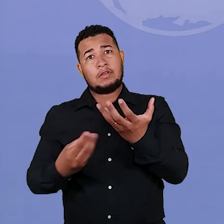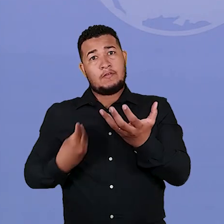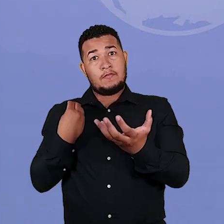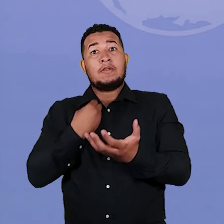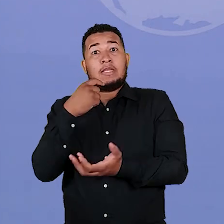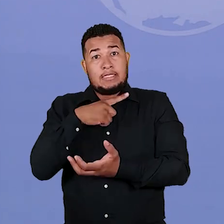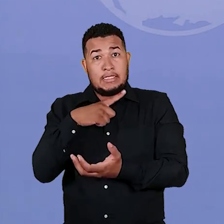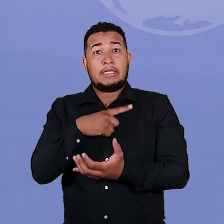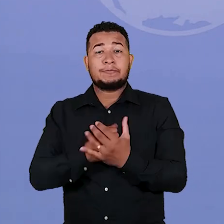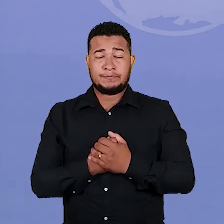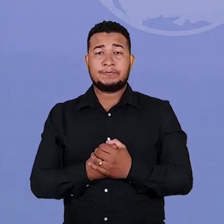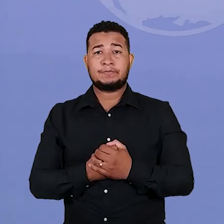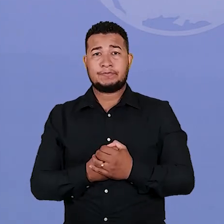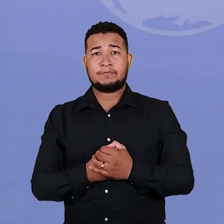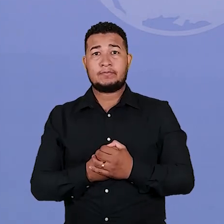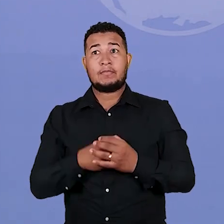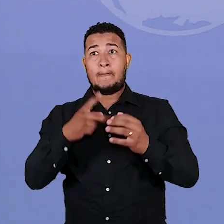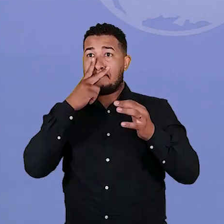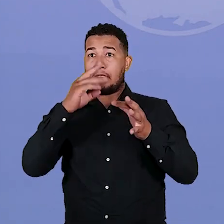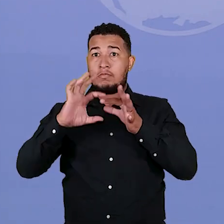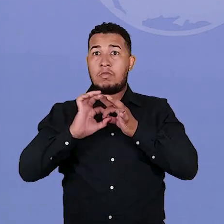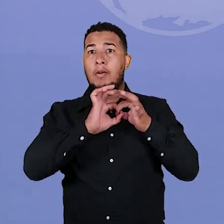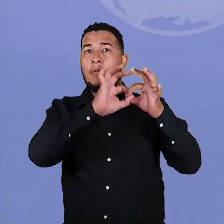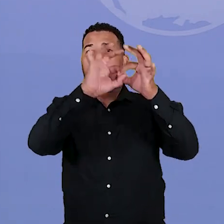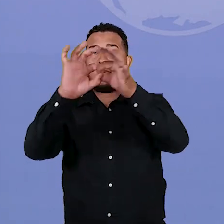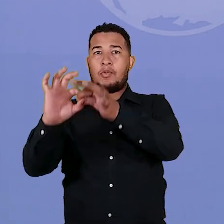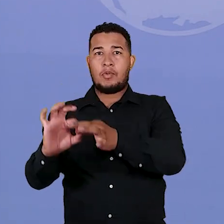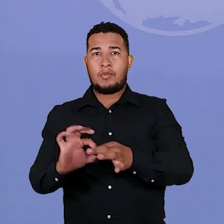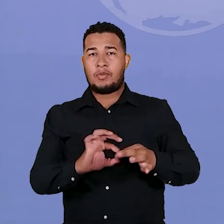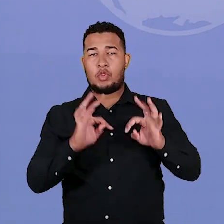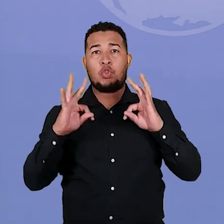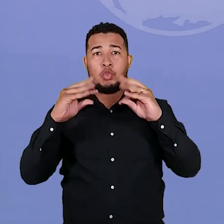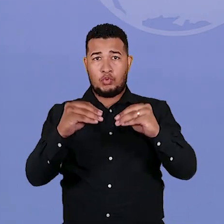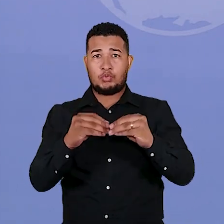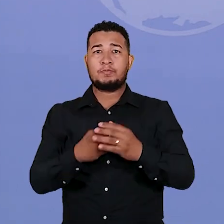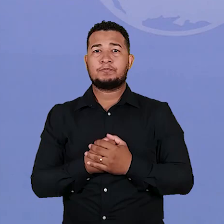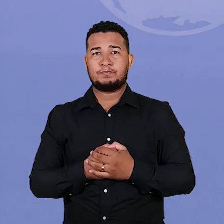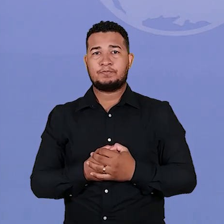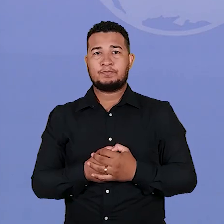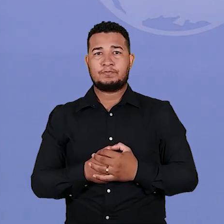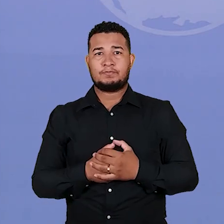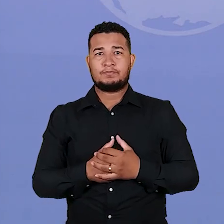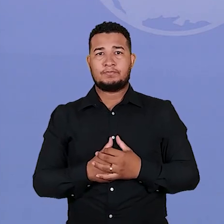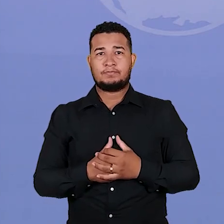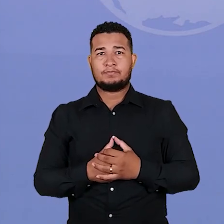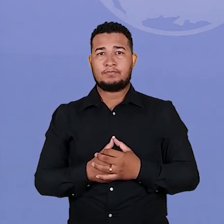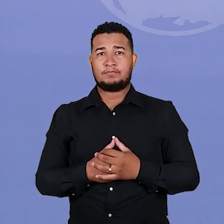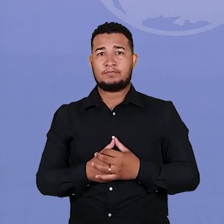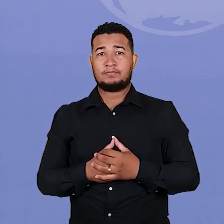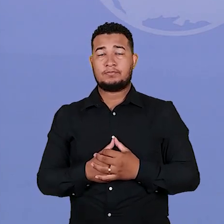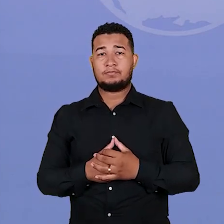que tem seres vivos, tá? É a reunião de todos esses ecossistemas.